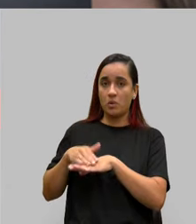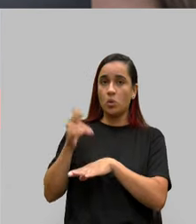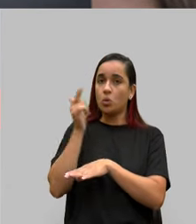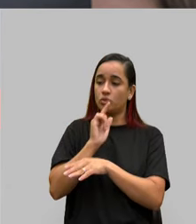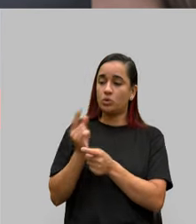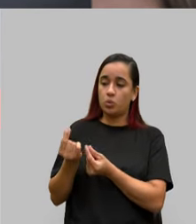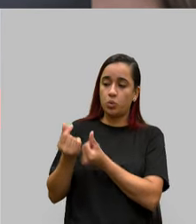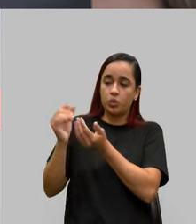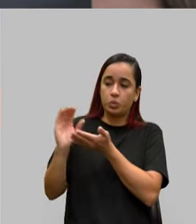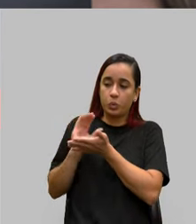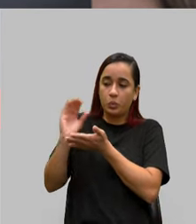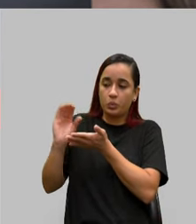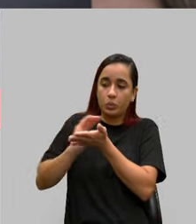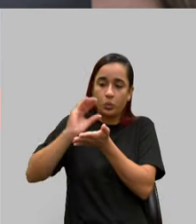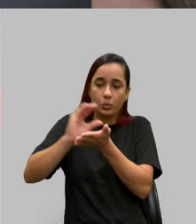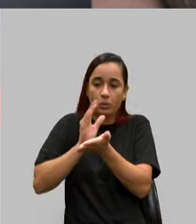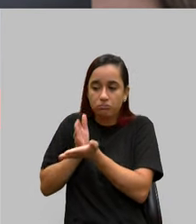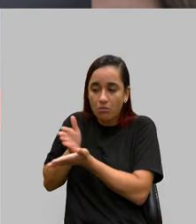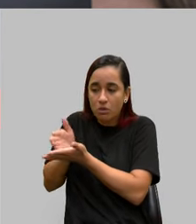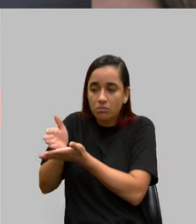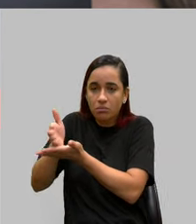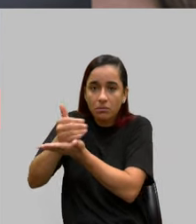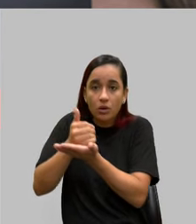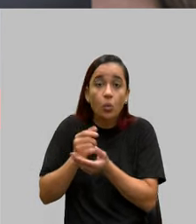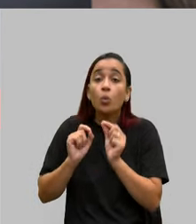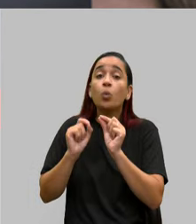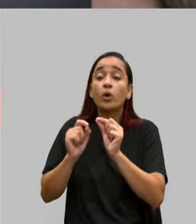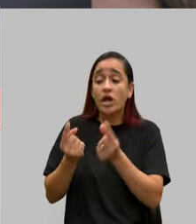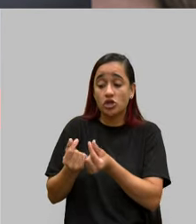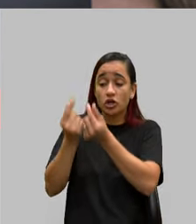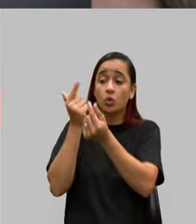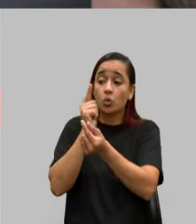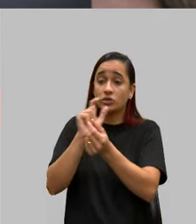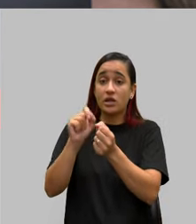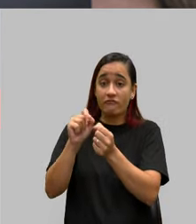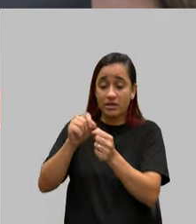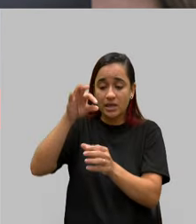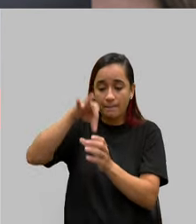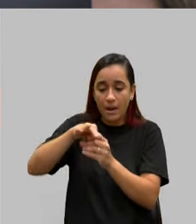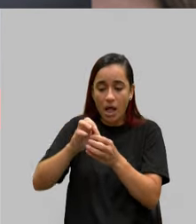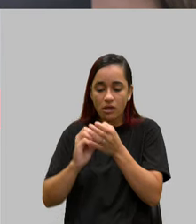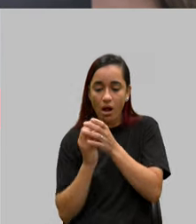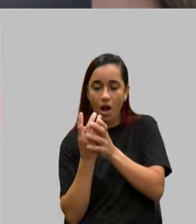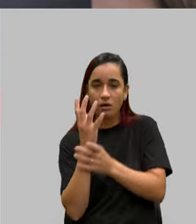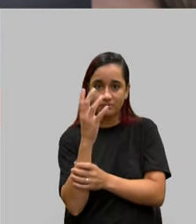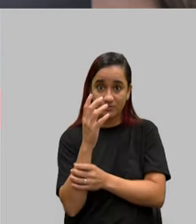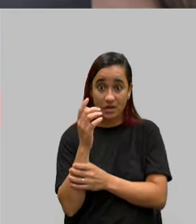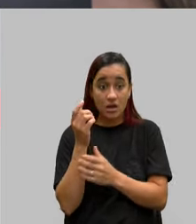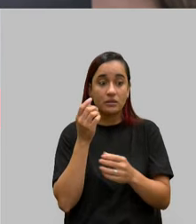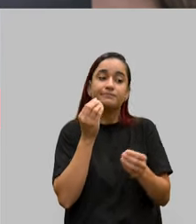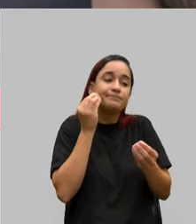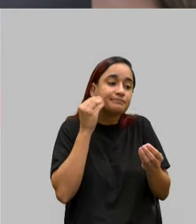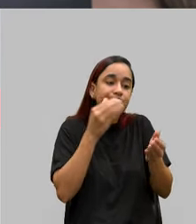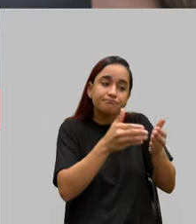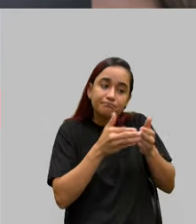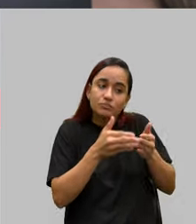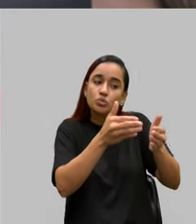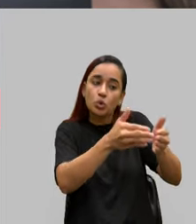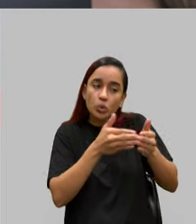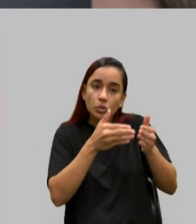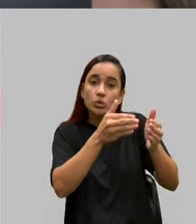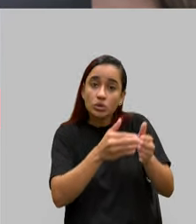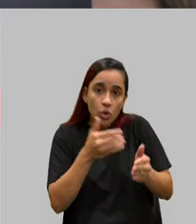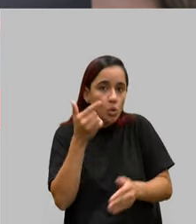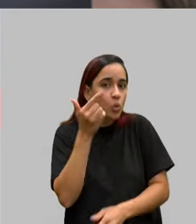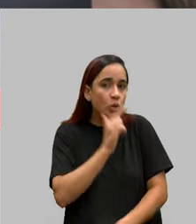porquinho era o dinheiro pra gente fazer o cultivo pressionamos não conseguimos não conseguimos